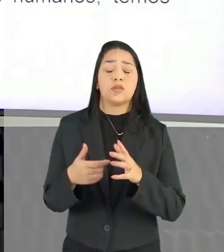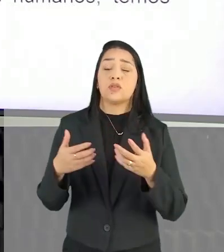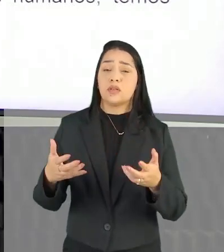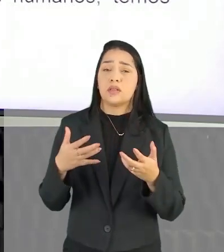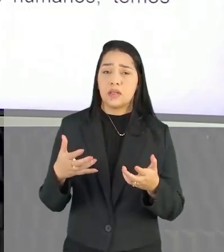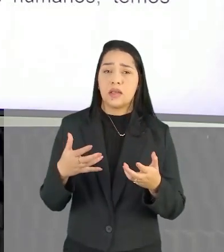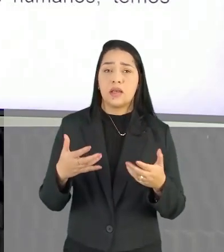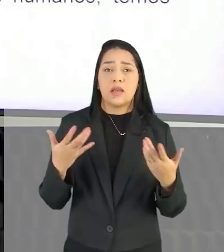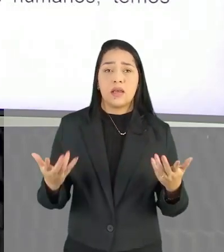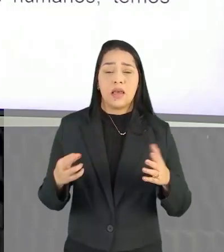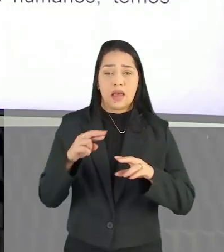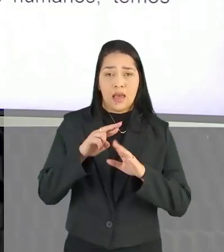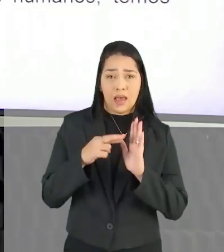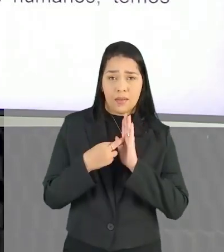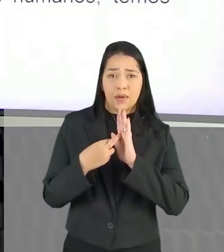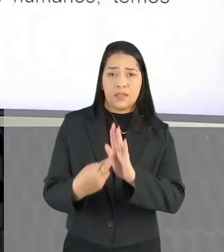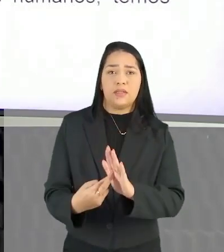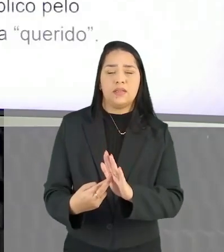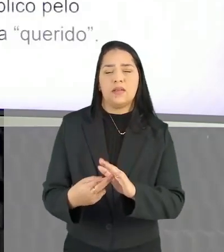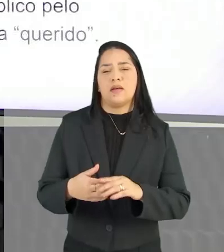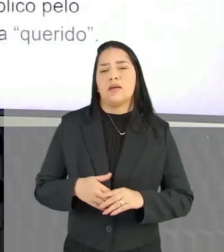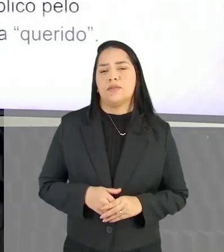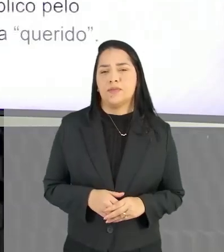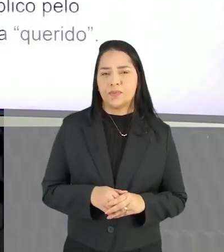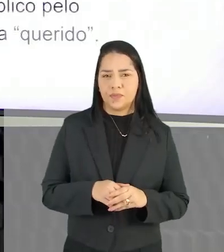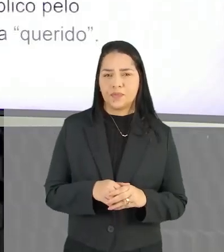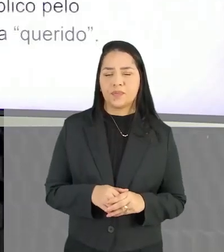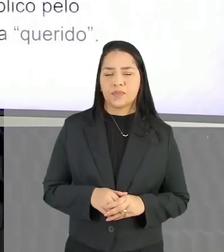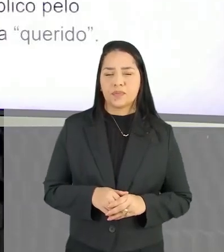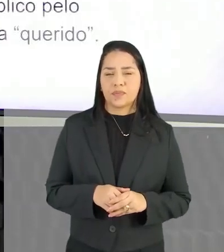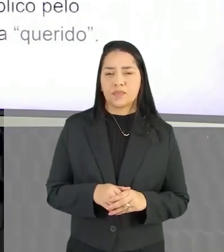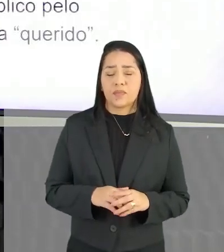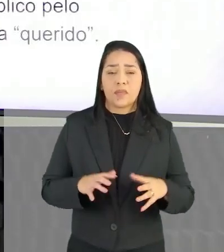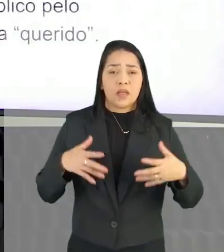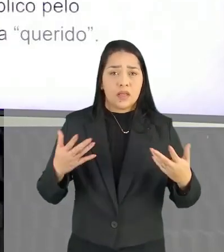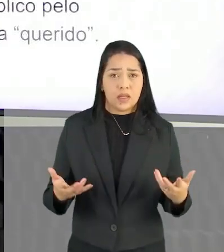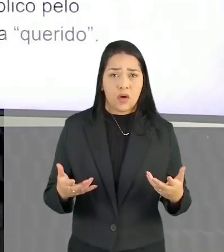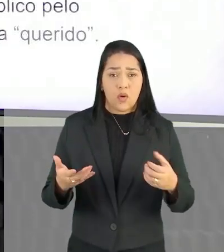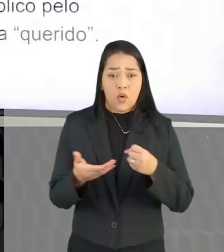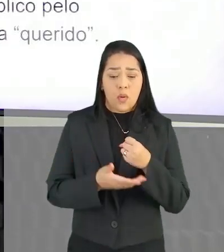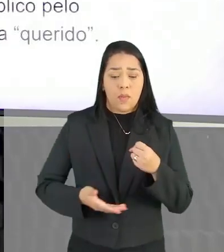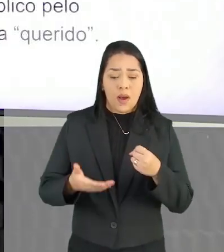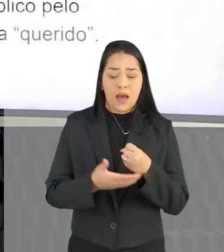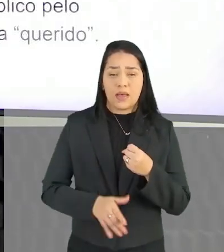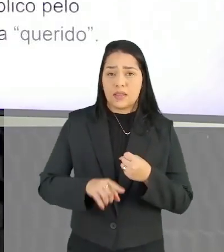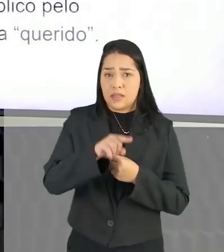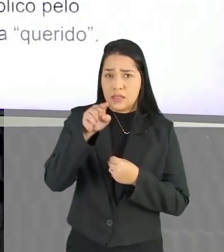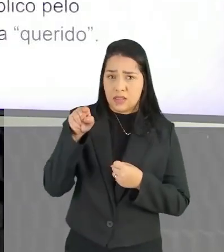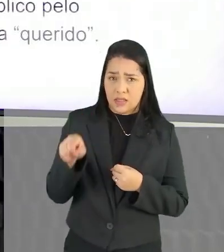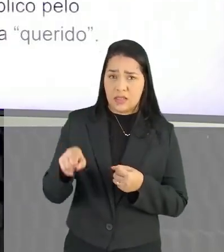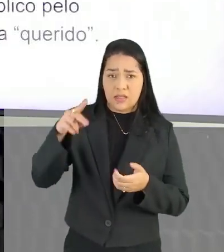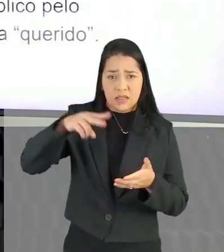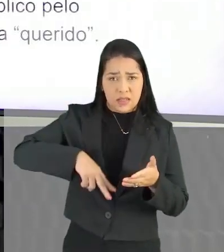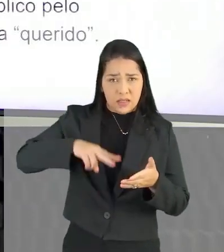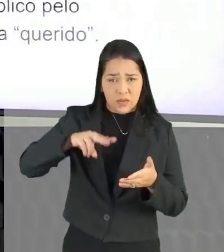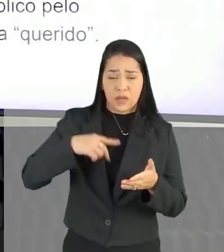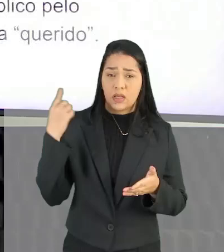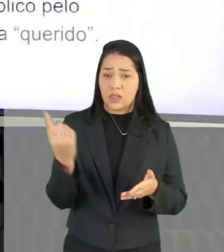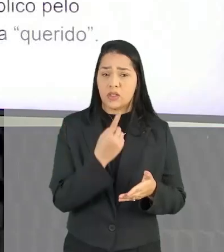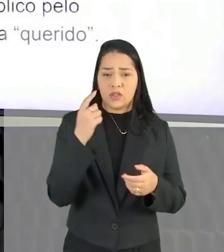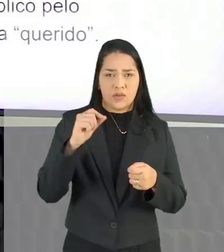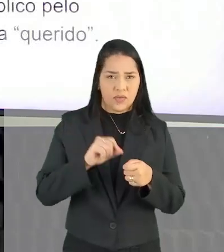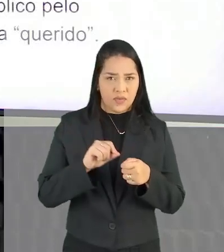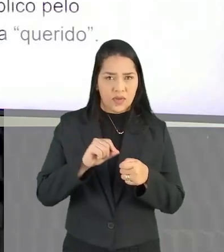quer representar nessa produção desse texto, tá? Então, com base nisso, com base nessa leitura que a gente fez, a gente